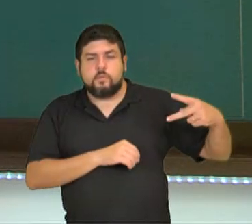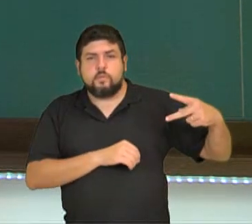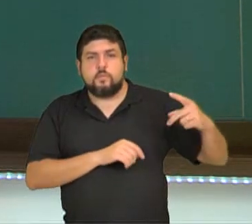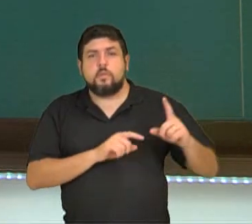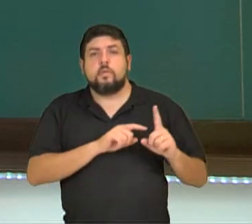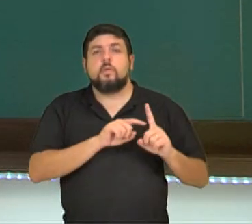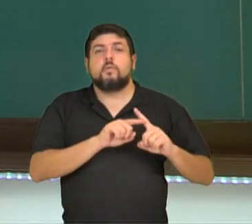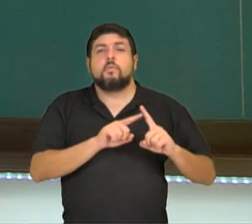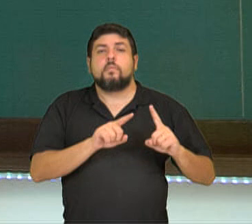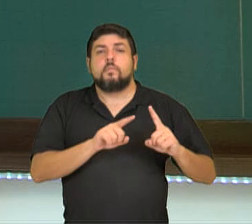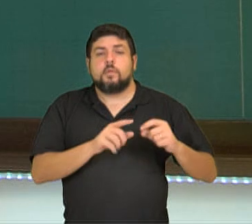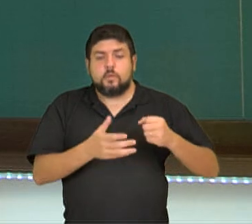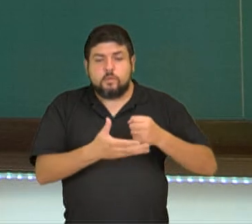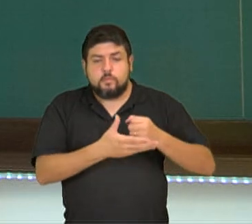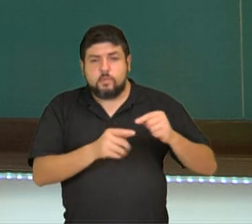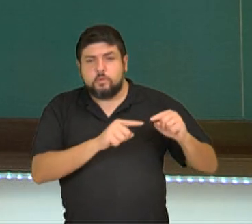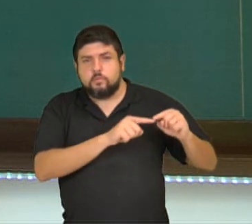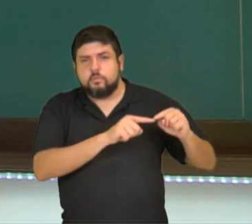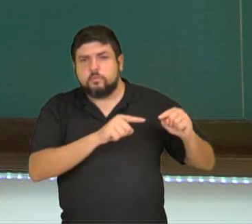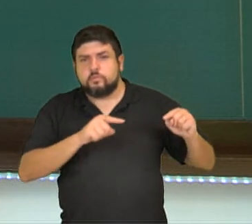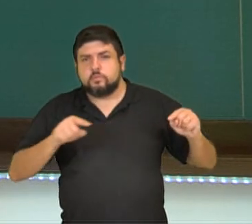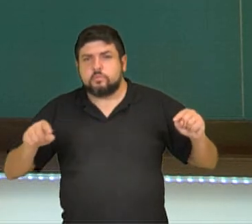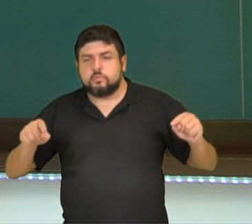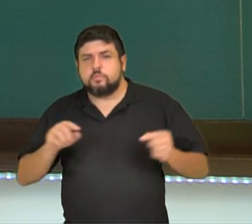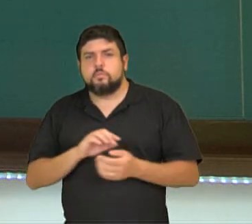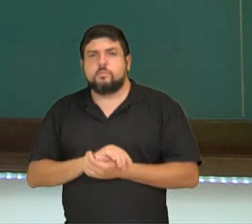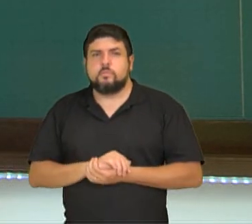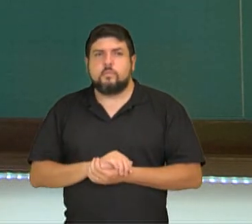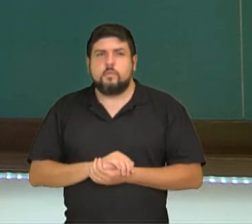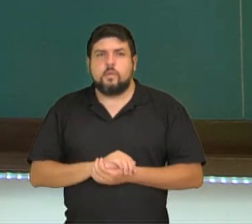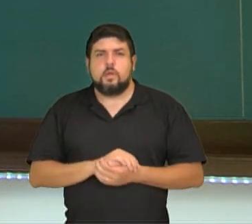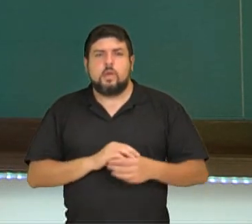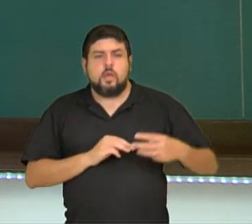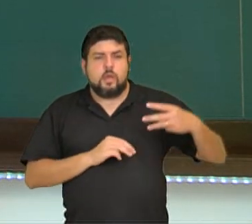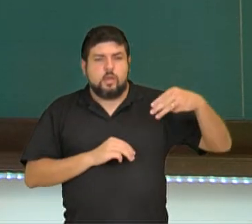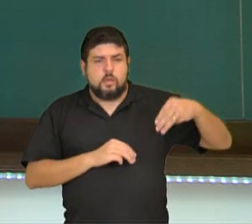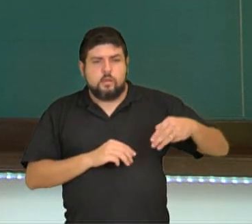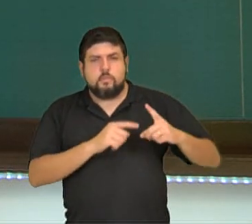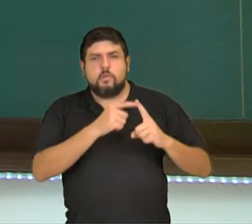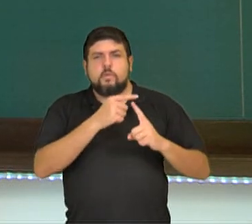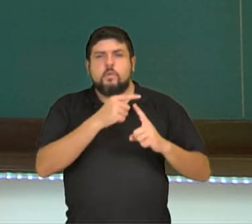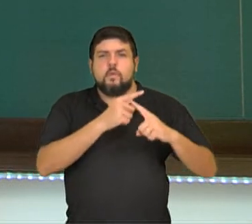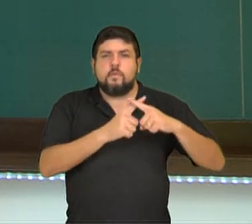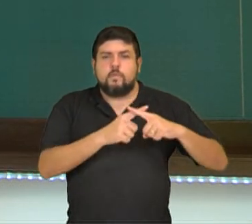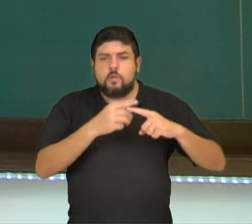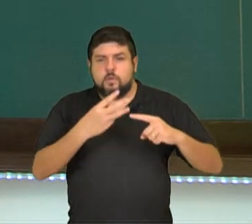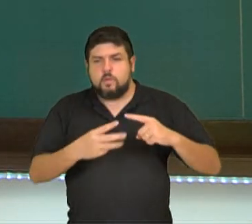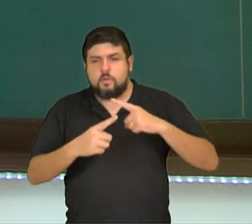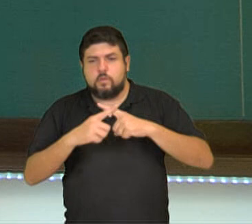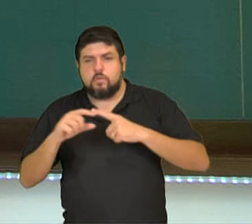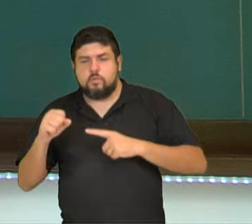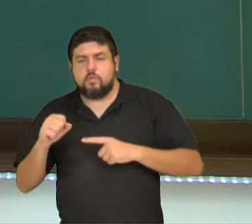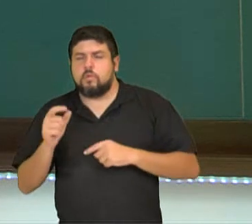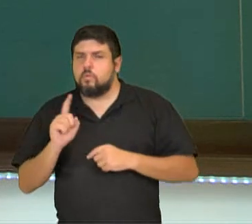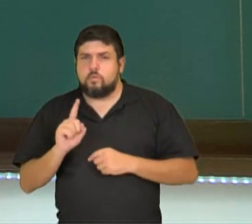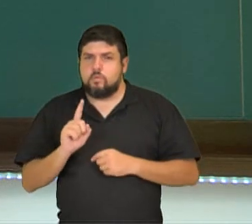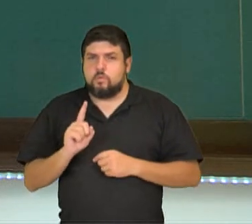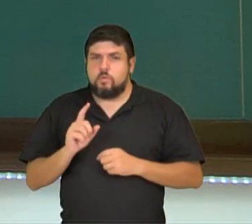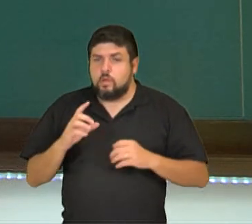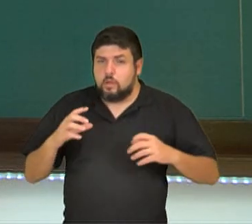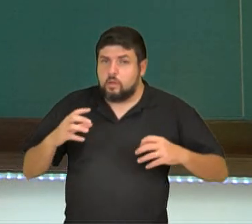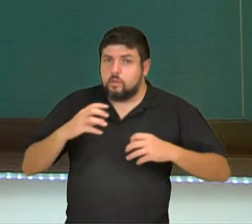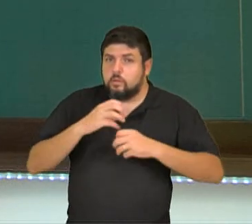aqui, ó? Essa base inteira não é M vezes 3 vezes 8, ok? Você está juntando